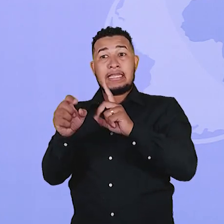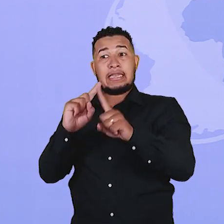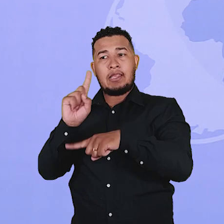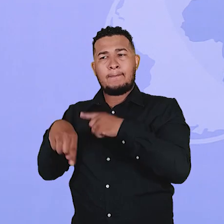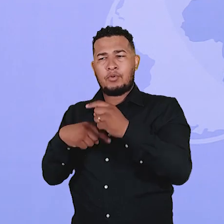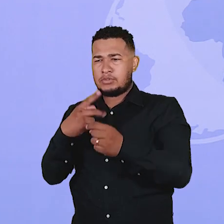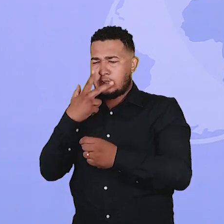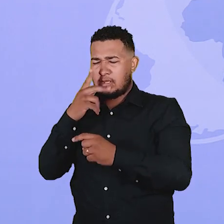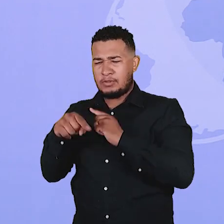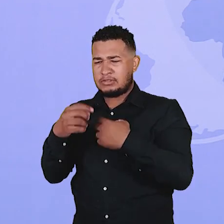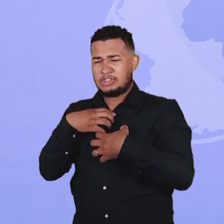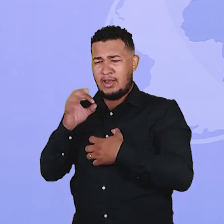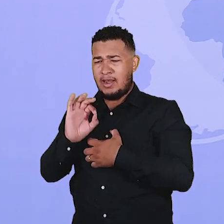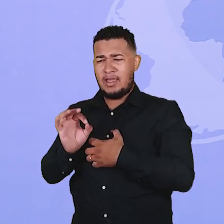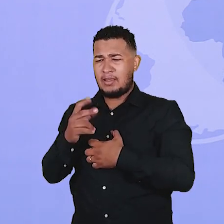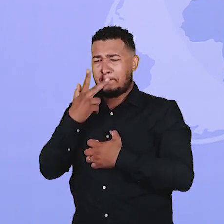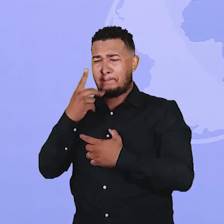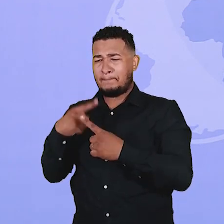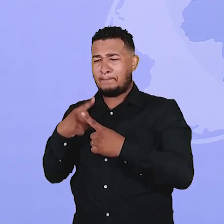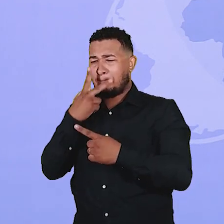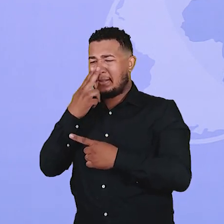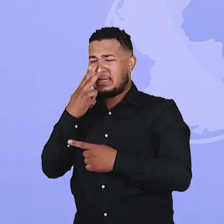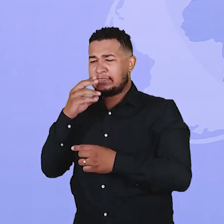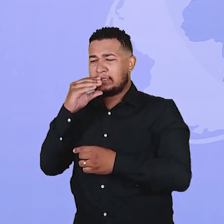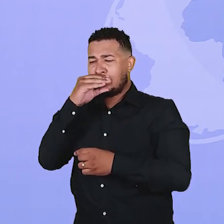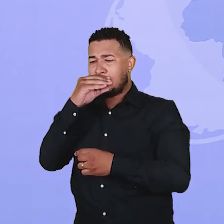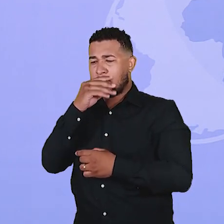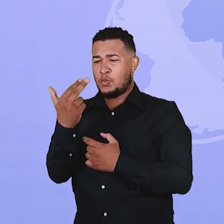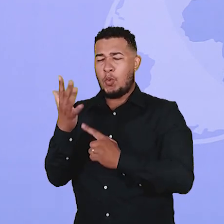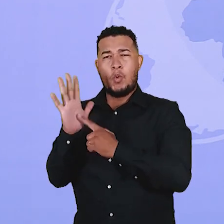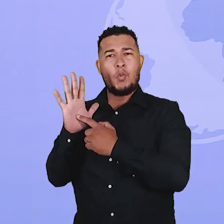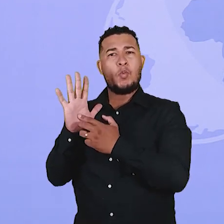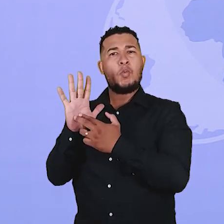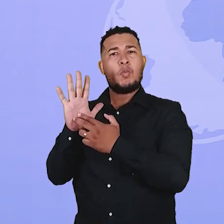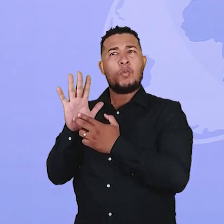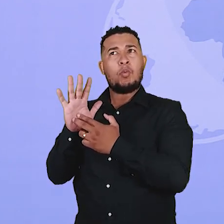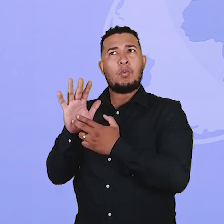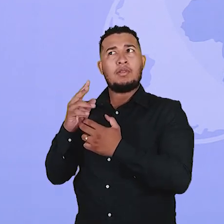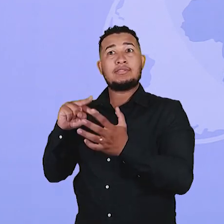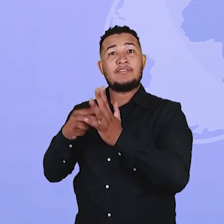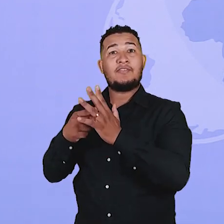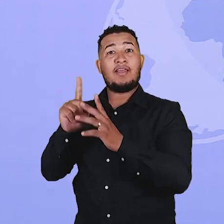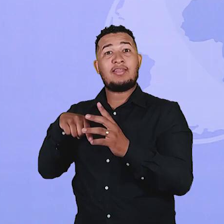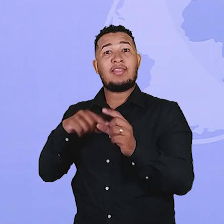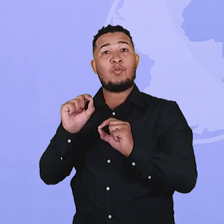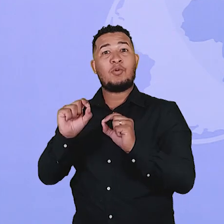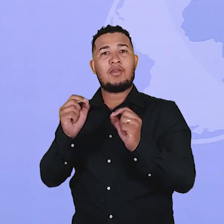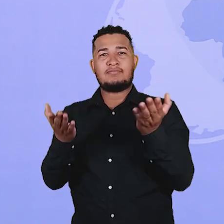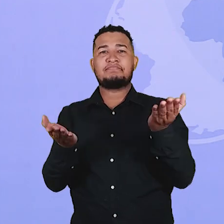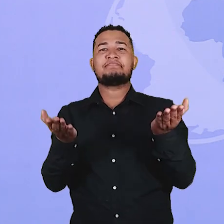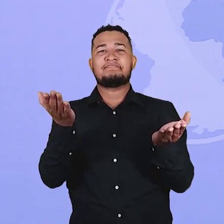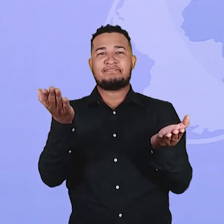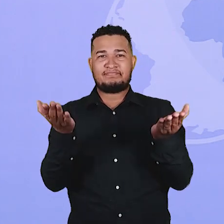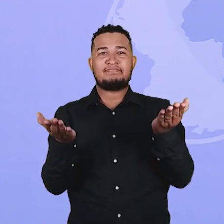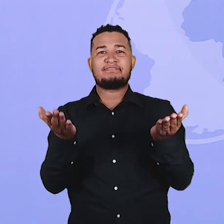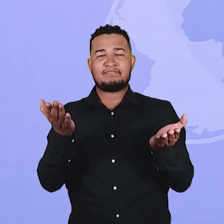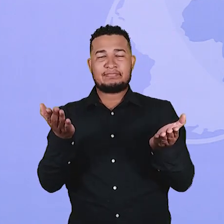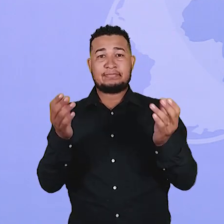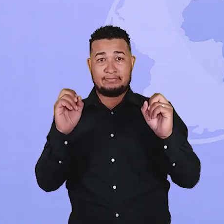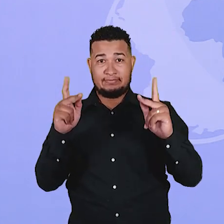deixar de ter essa fluência de calor de um objeto para o outro. E aí a gente fala que atingiu um estado de equilíbrio